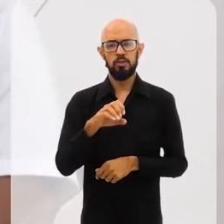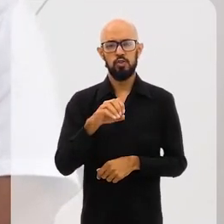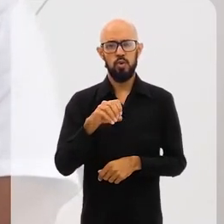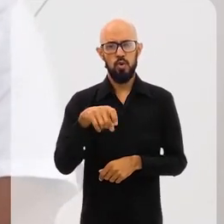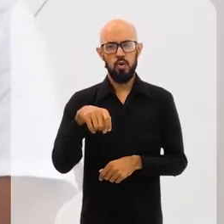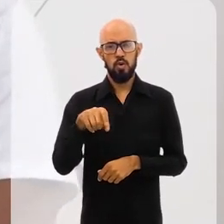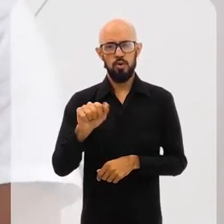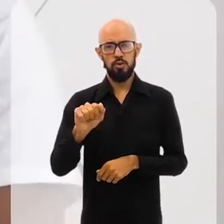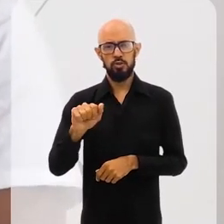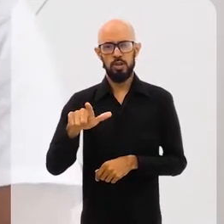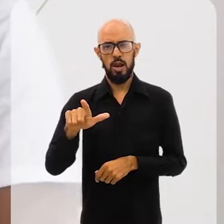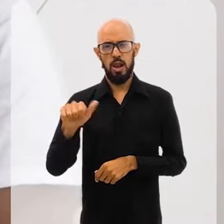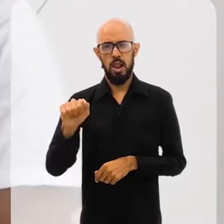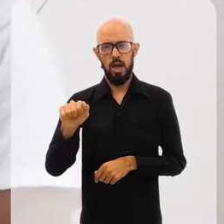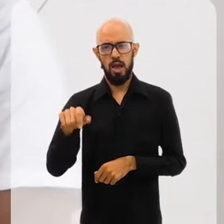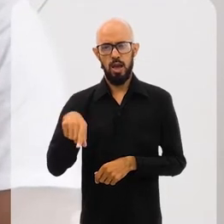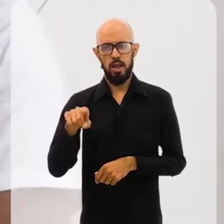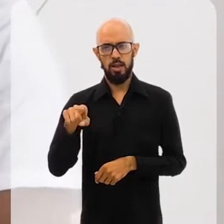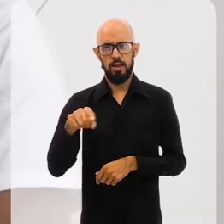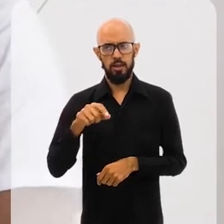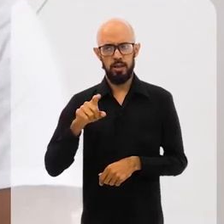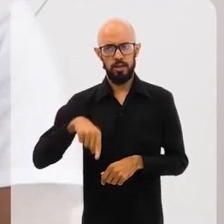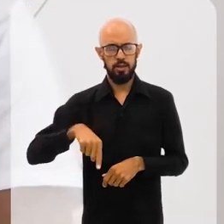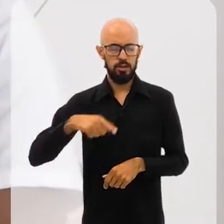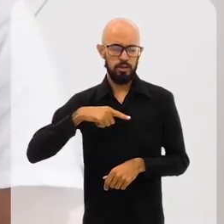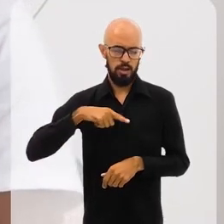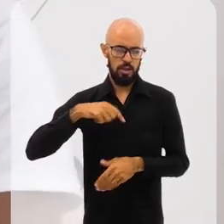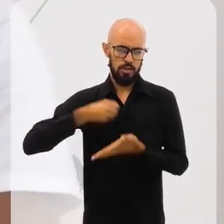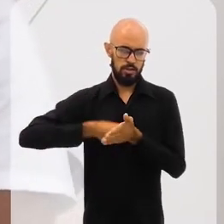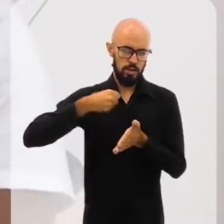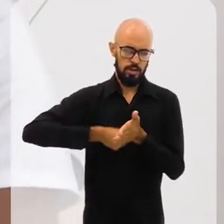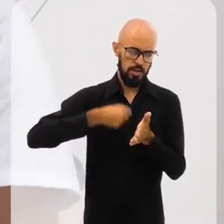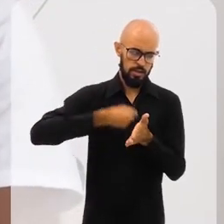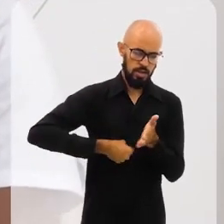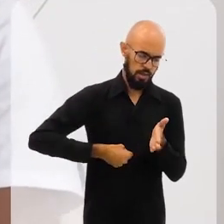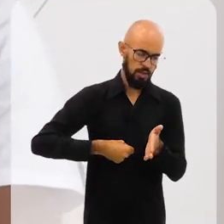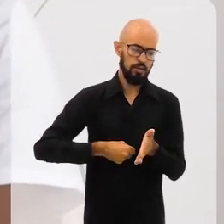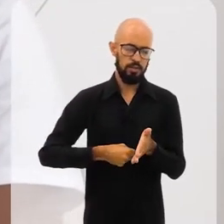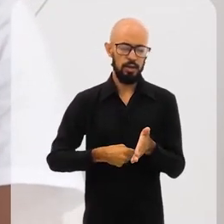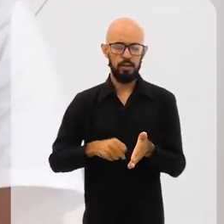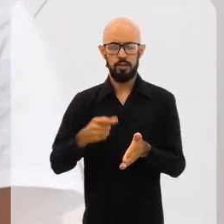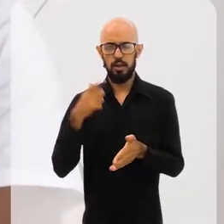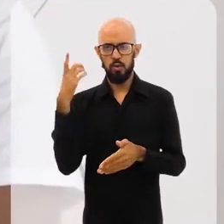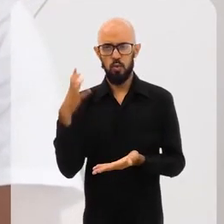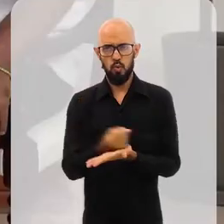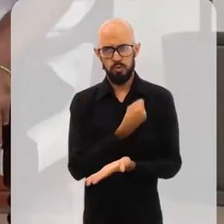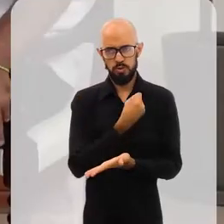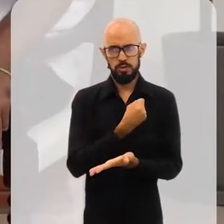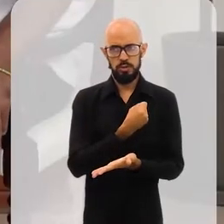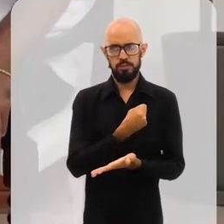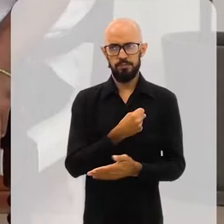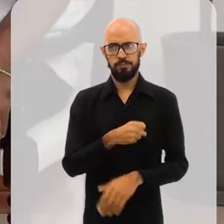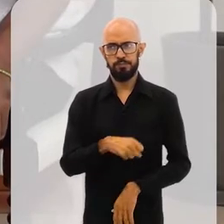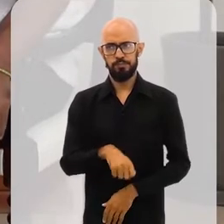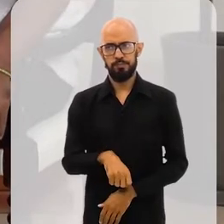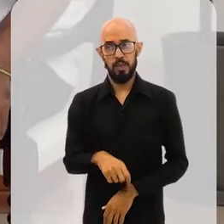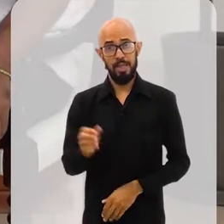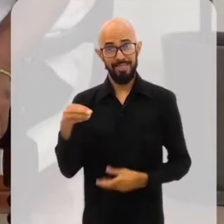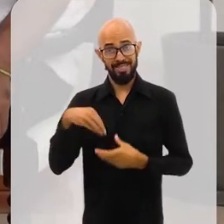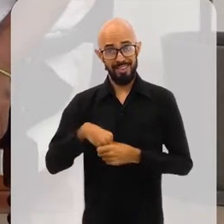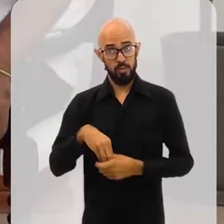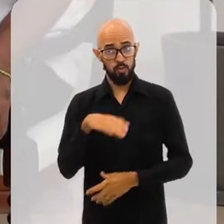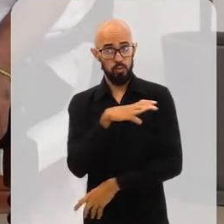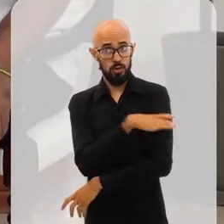concepção de Oxalá, da brancura, da paz, vem ele guerreando e nos dando o êxito, né? Da E conquista. ele seria?